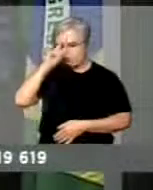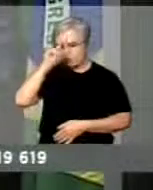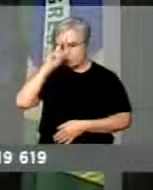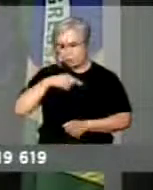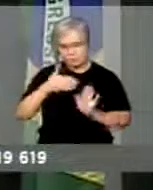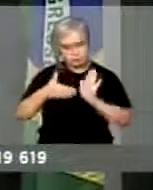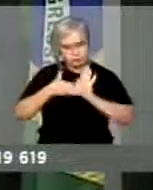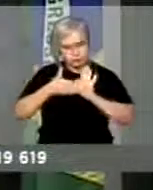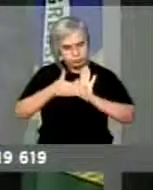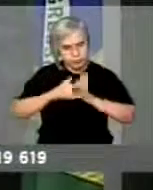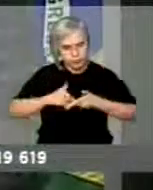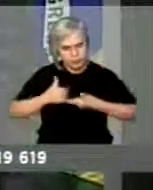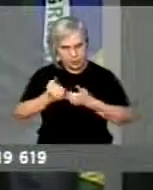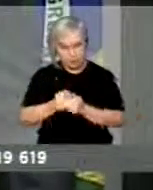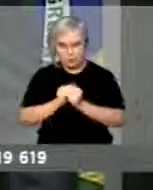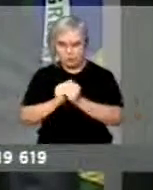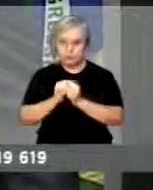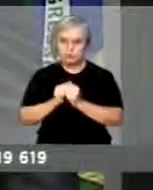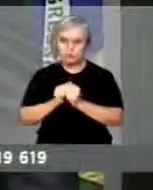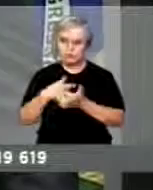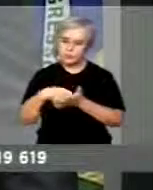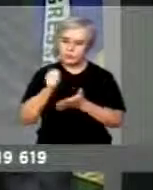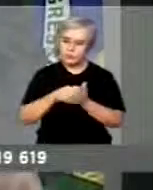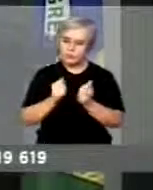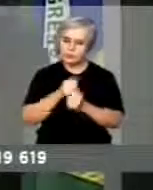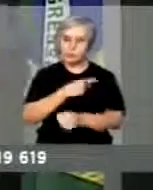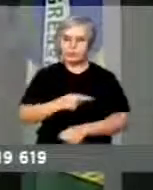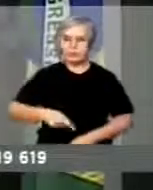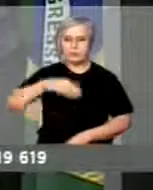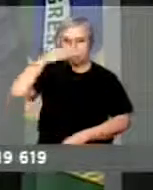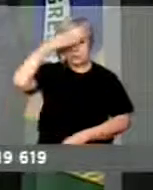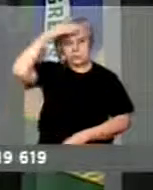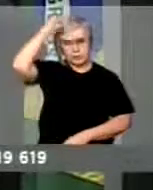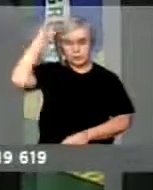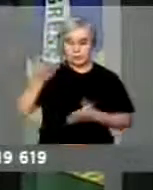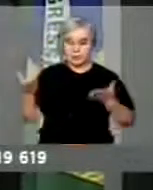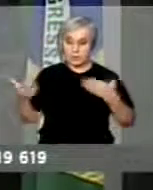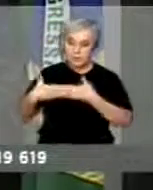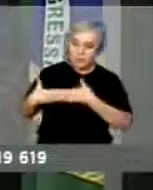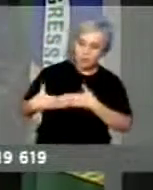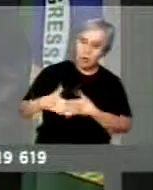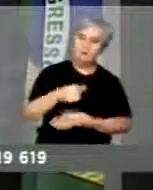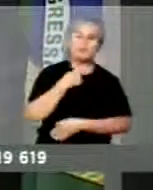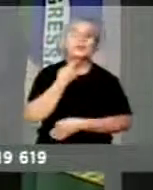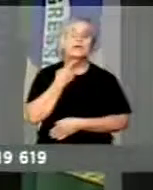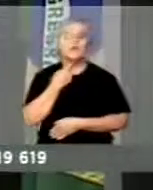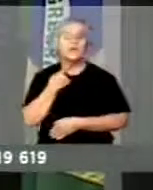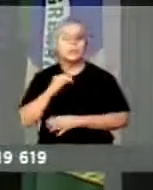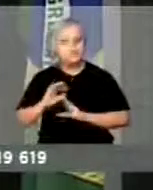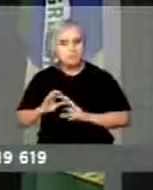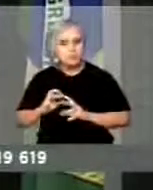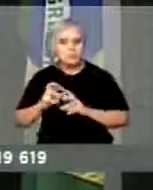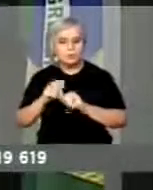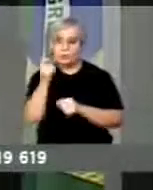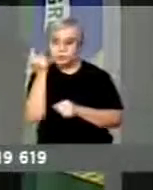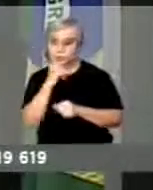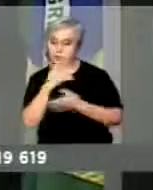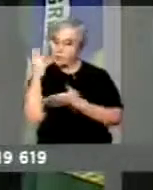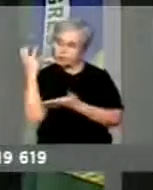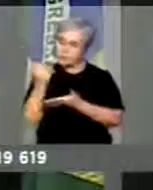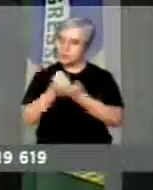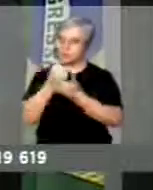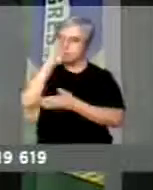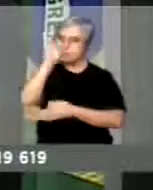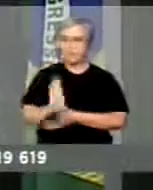e ratificado o presidente Michel Temer. E nesses desejos, nessa intenção de retirar o Brasil do